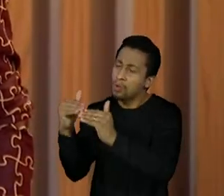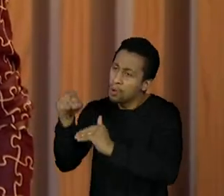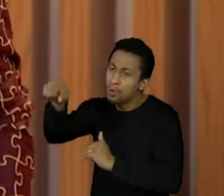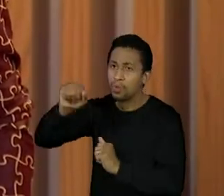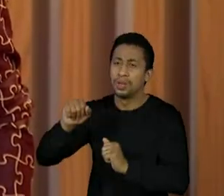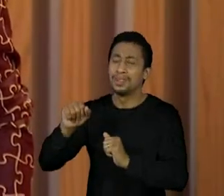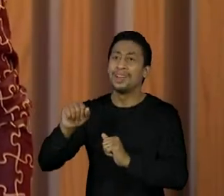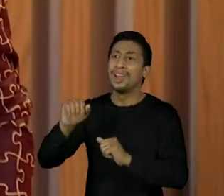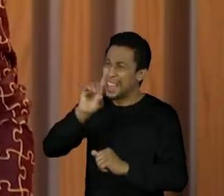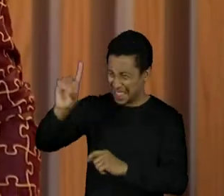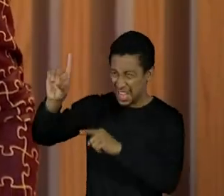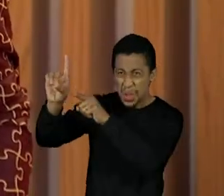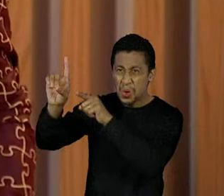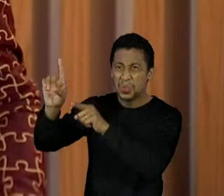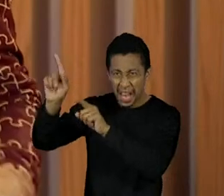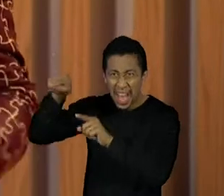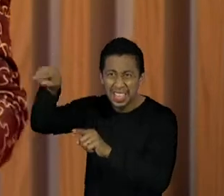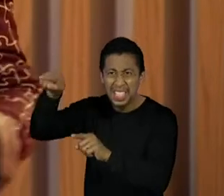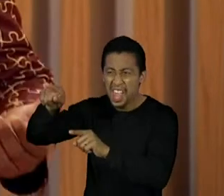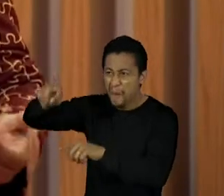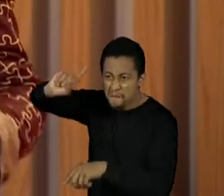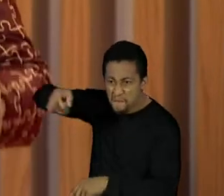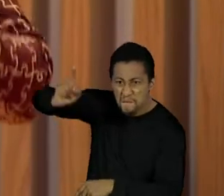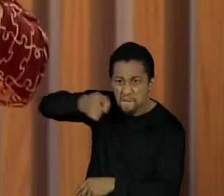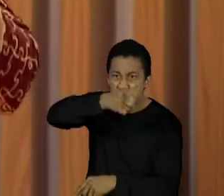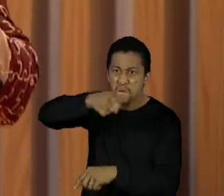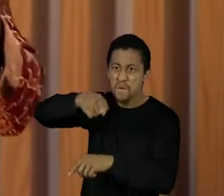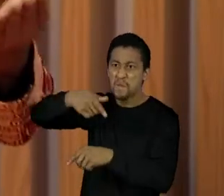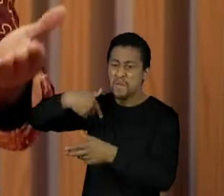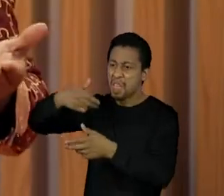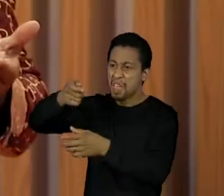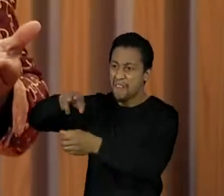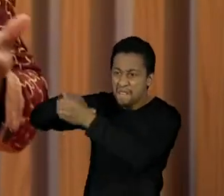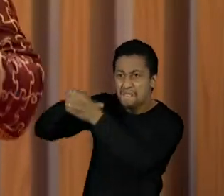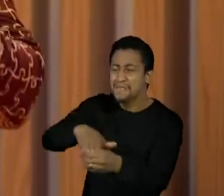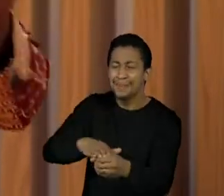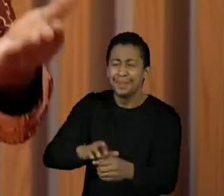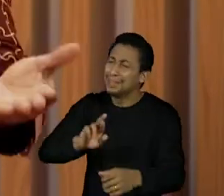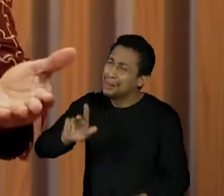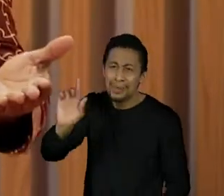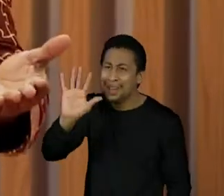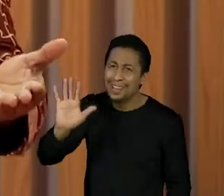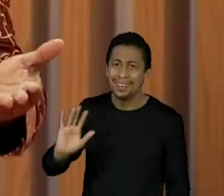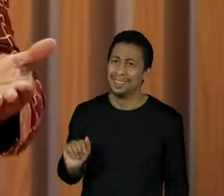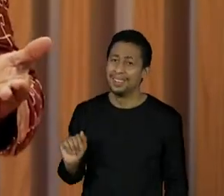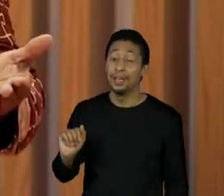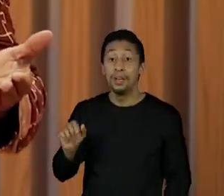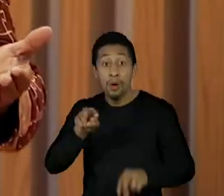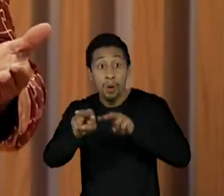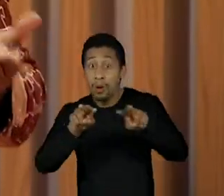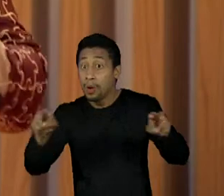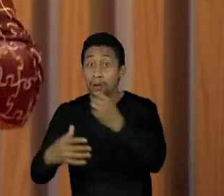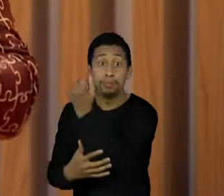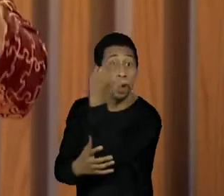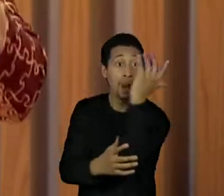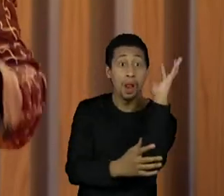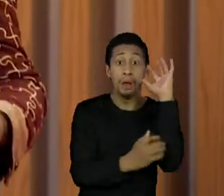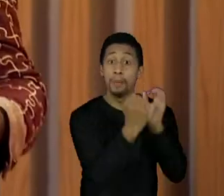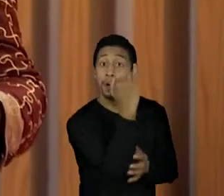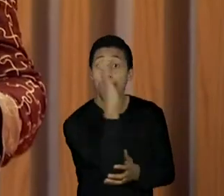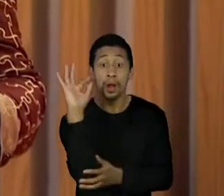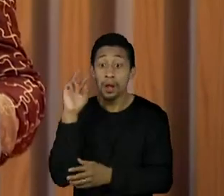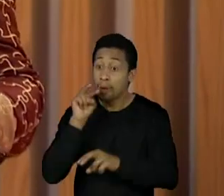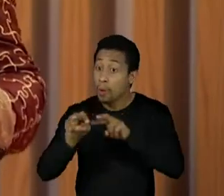Deus. Não é? Quer dizer, não, como é que ele cria tudo? Olhemos para a natureza, olhe para a natureza. A natureza,